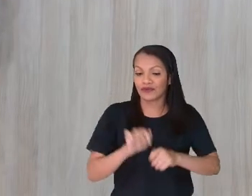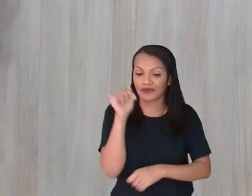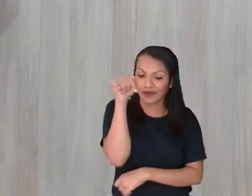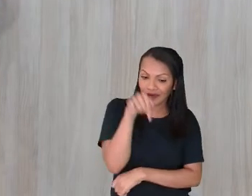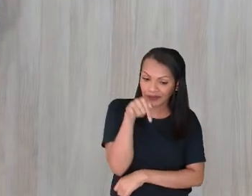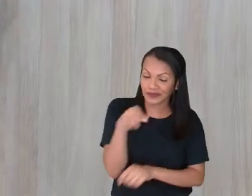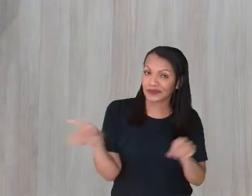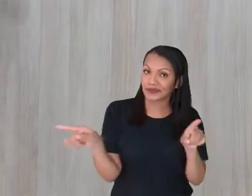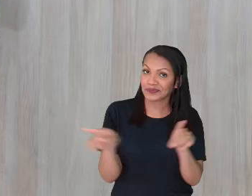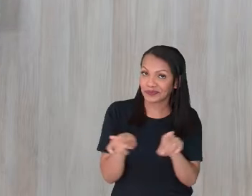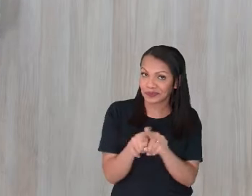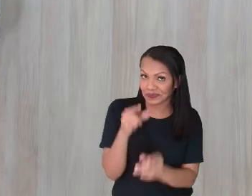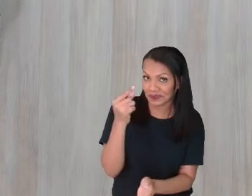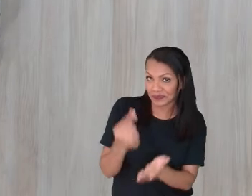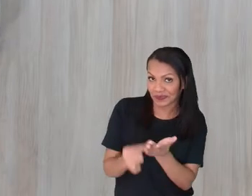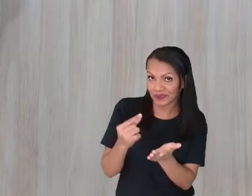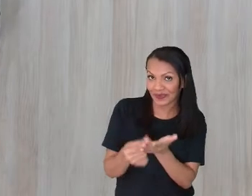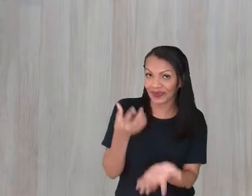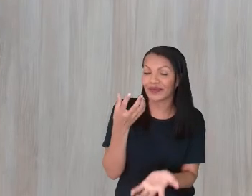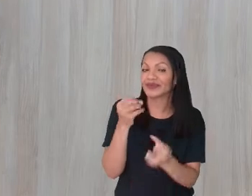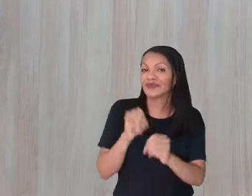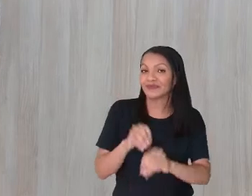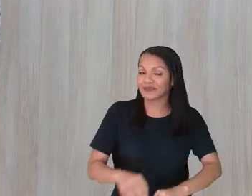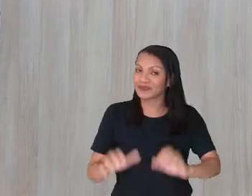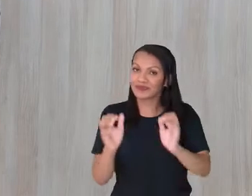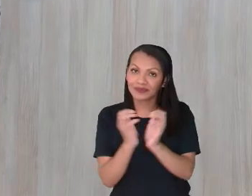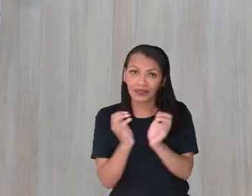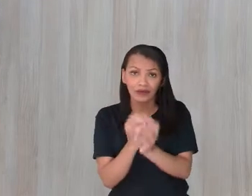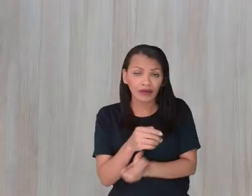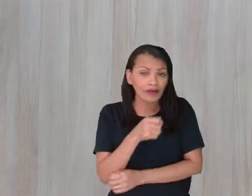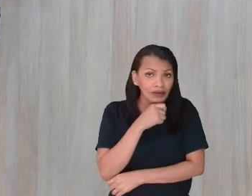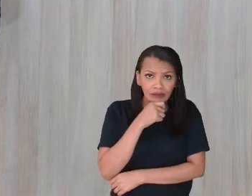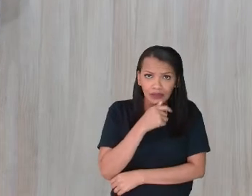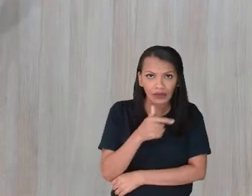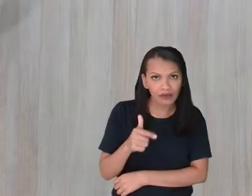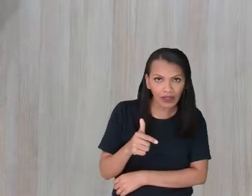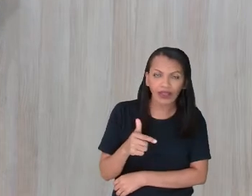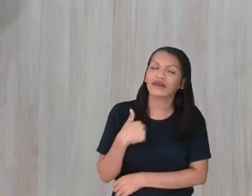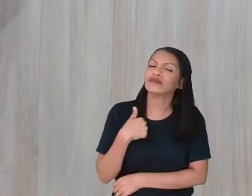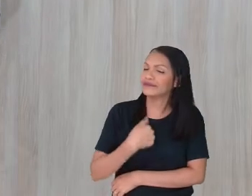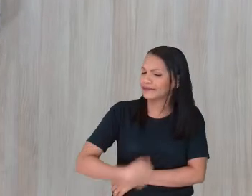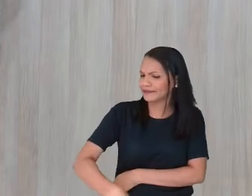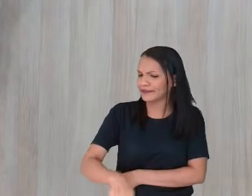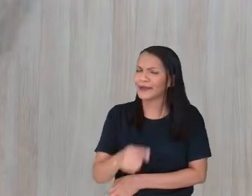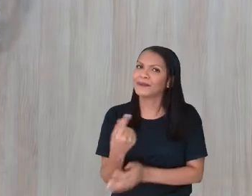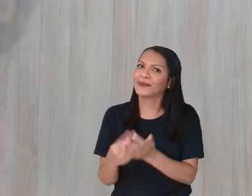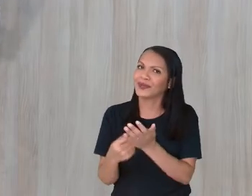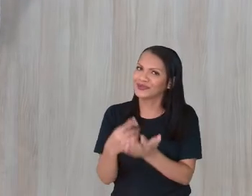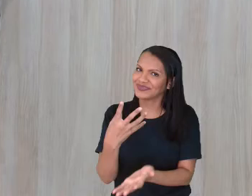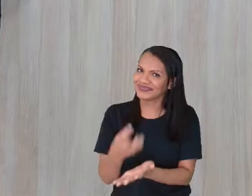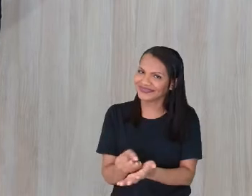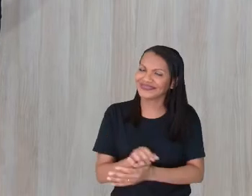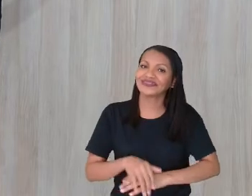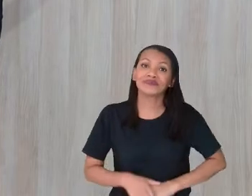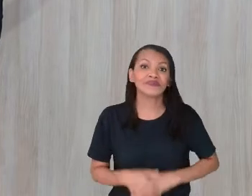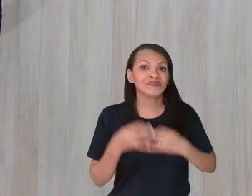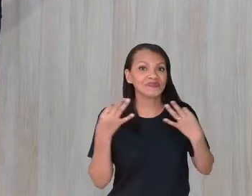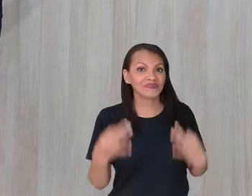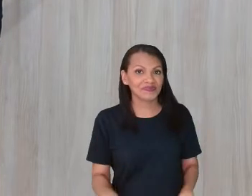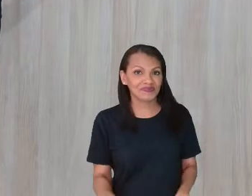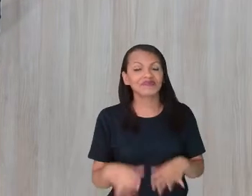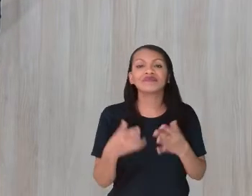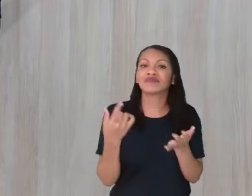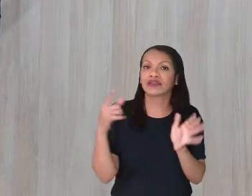disso, temos o nosso aplicativo Educa Recife, que se você ainda não tem, corra para baixar, certo? Tanto pelas